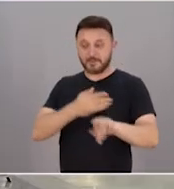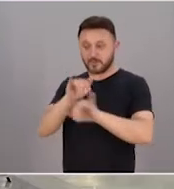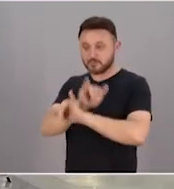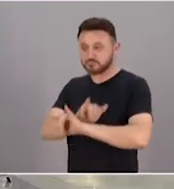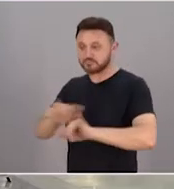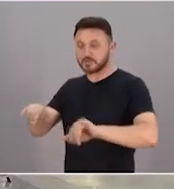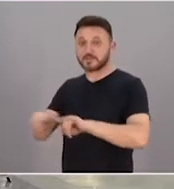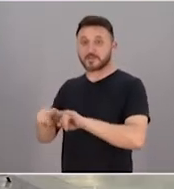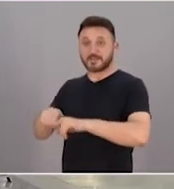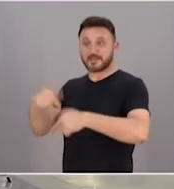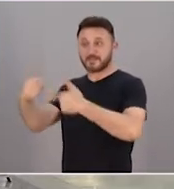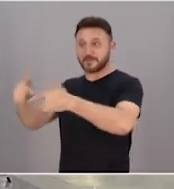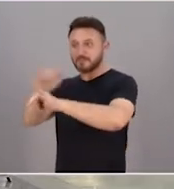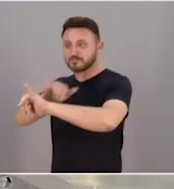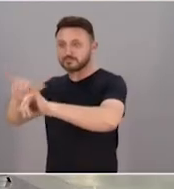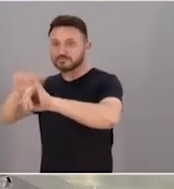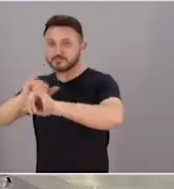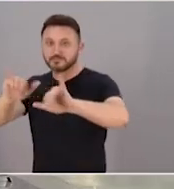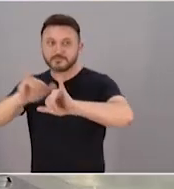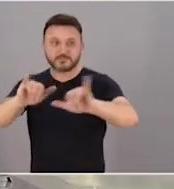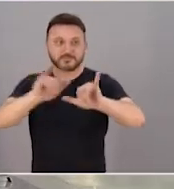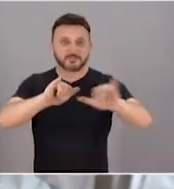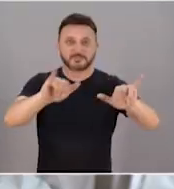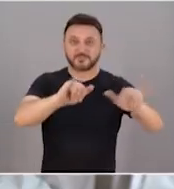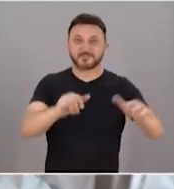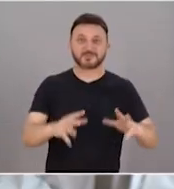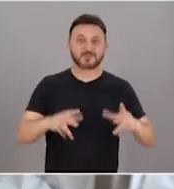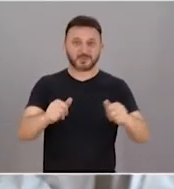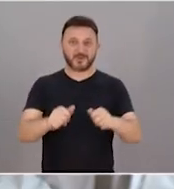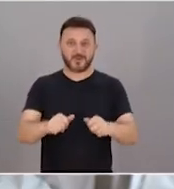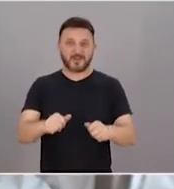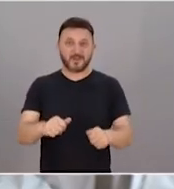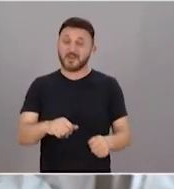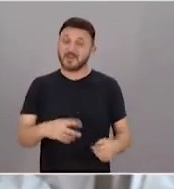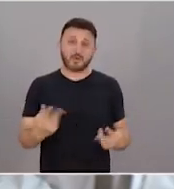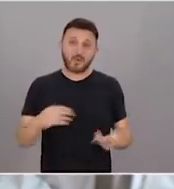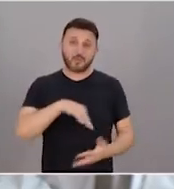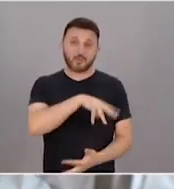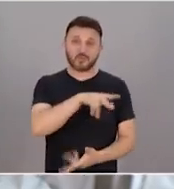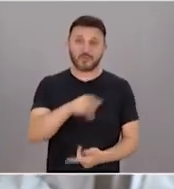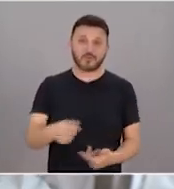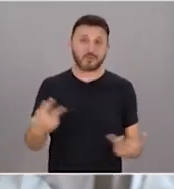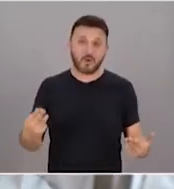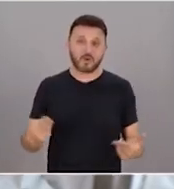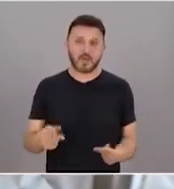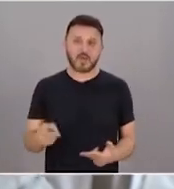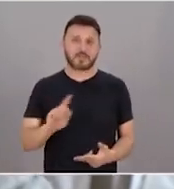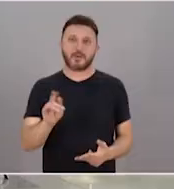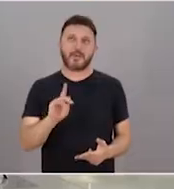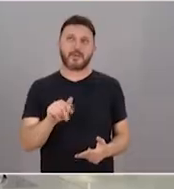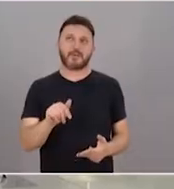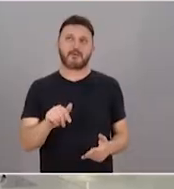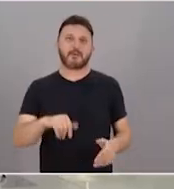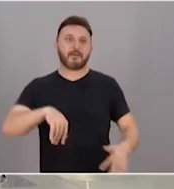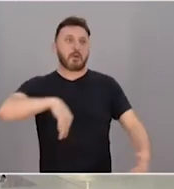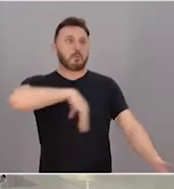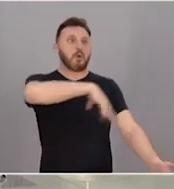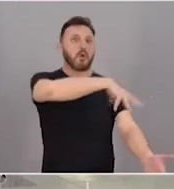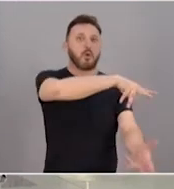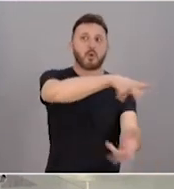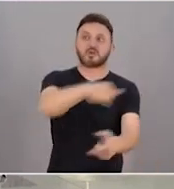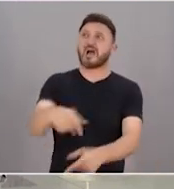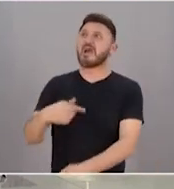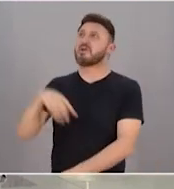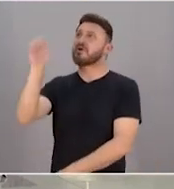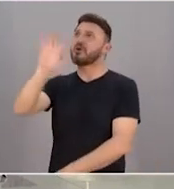fazei discípulos do Senhor, a partir de mim, a partir dos que estão próximos de mim, numa rede